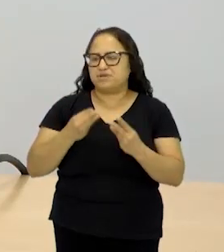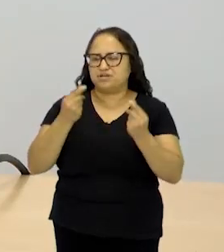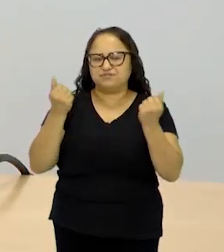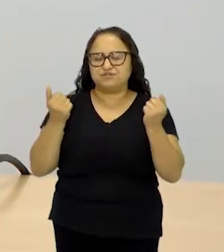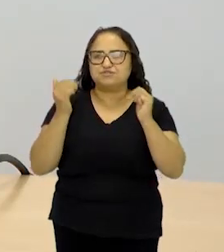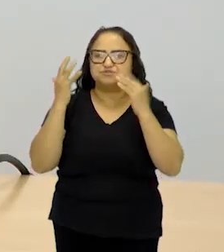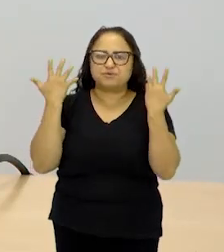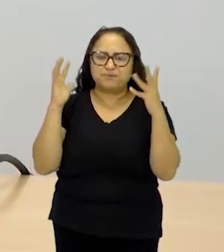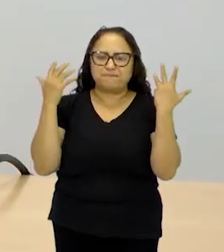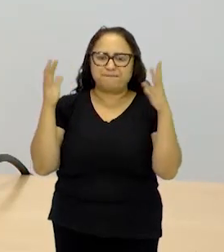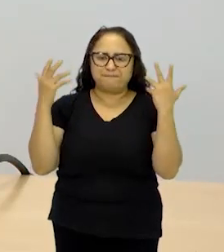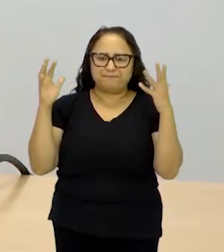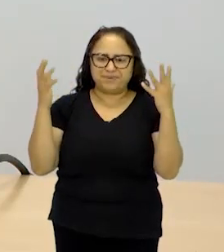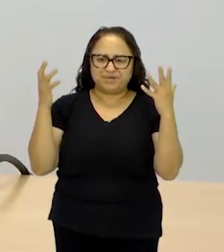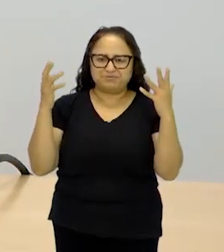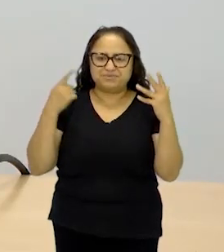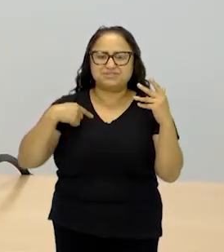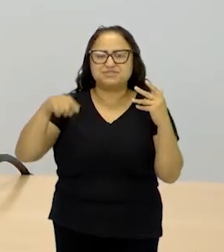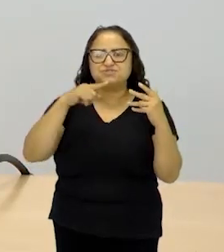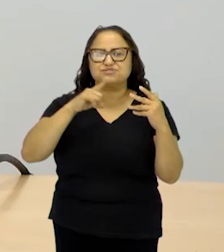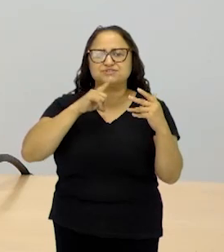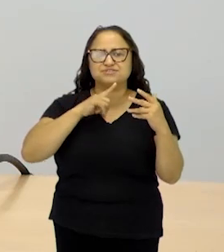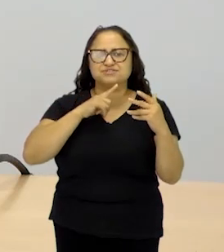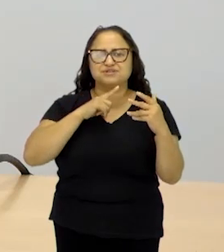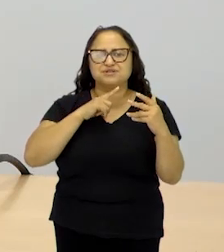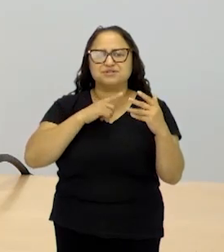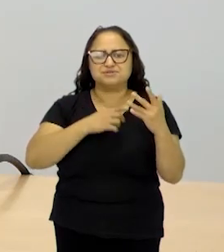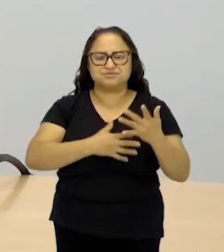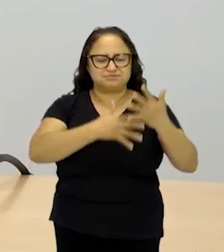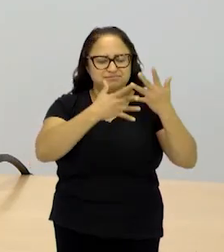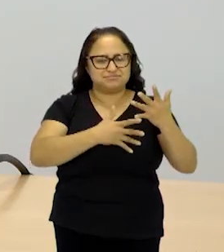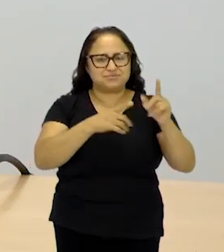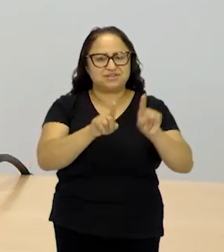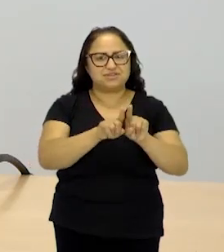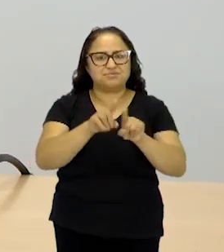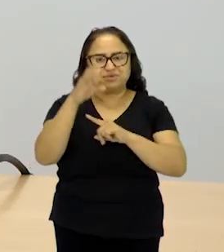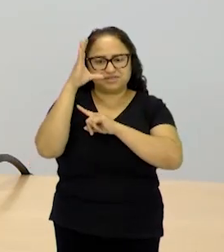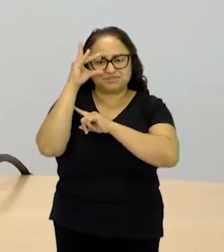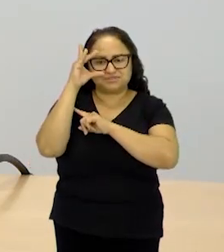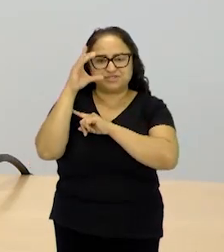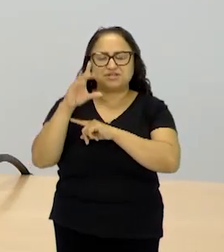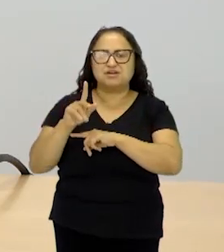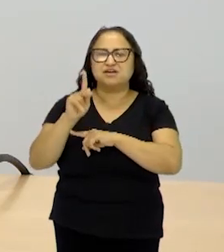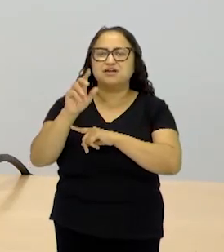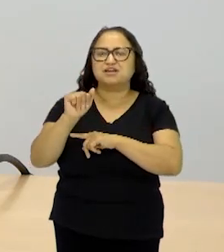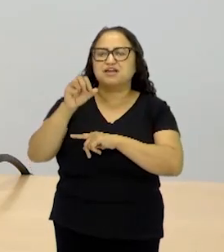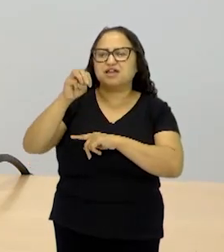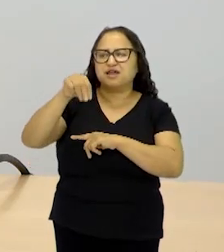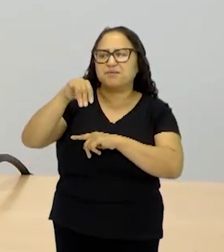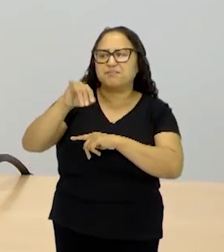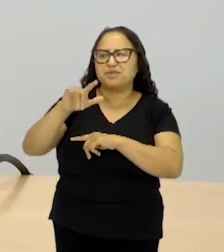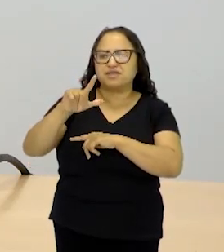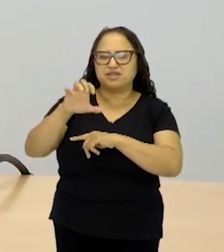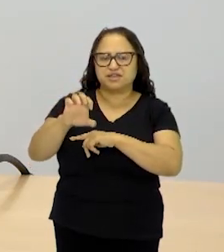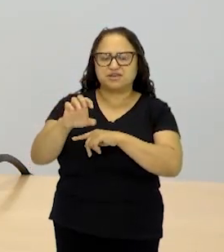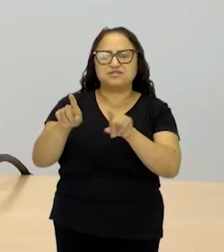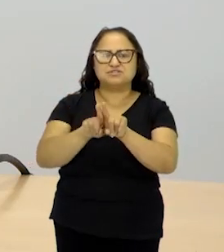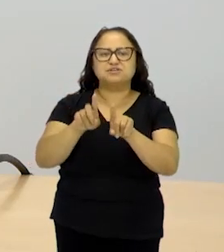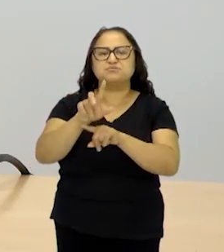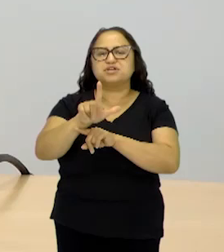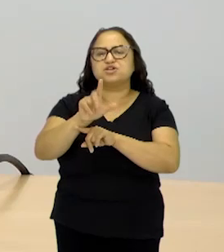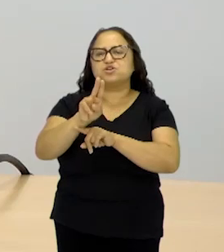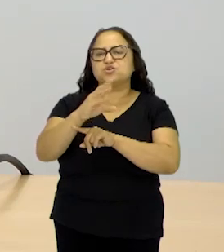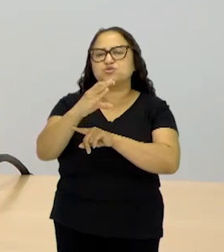parabéns a vocês aí que estão dizendo. A gente tem um pessoal falando aqui comigo no Instagram também, a Camille, o Luciano aqui